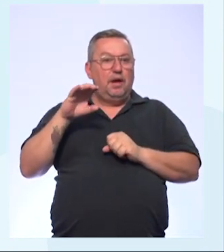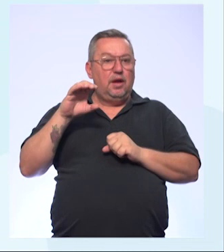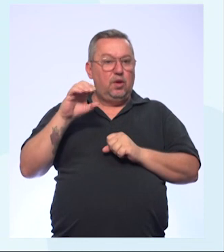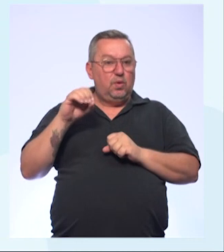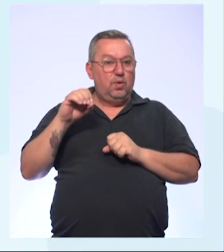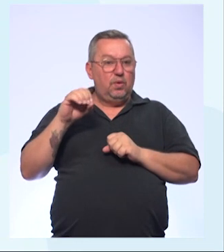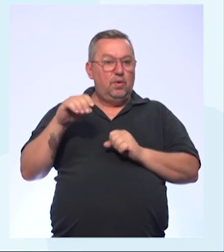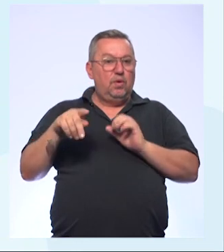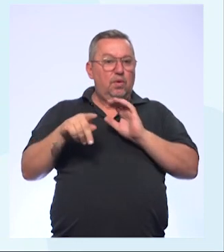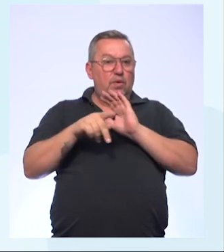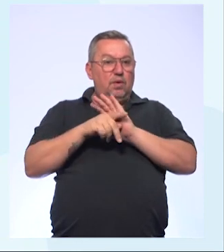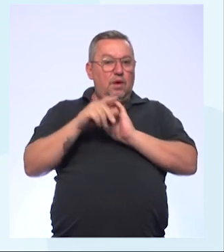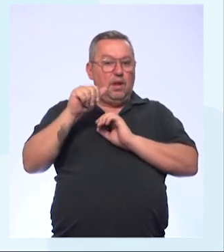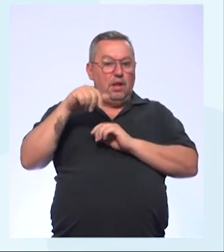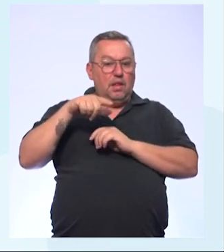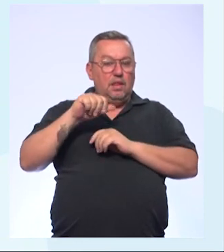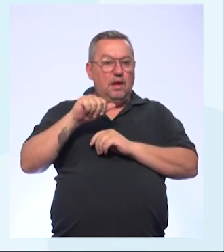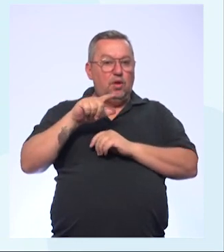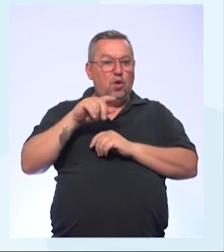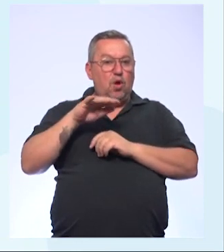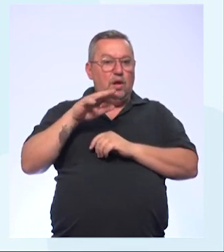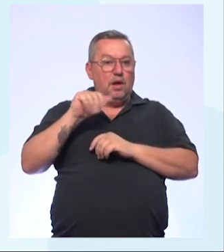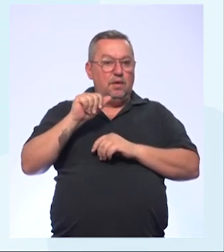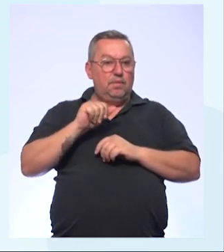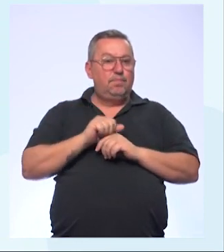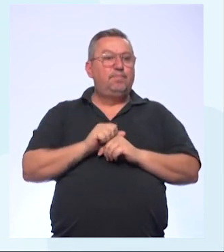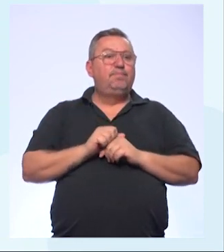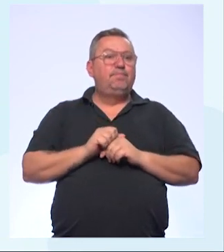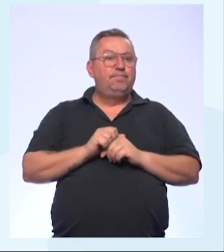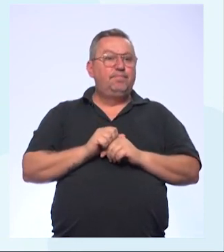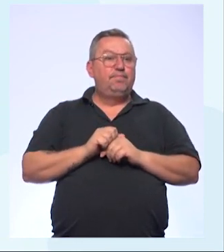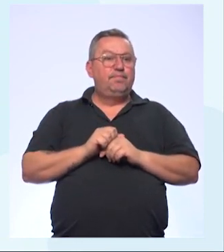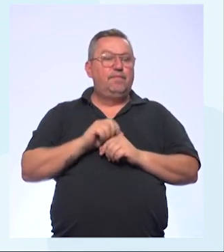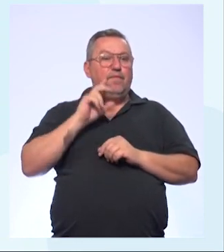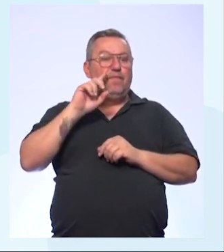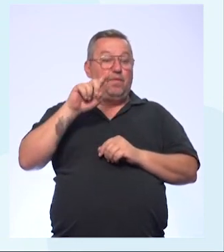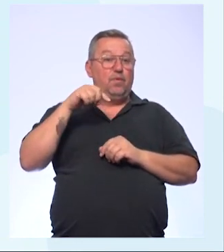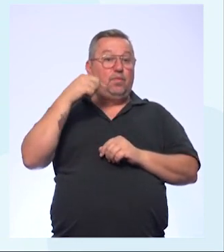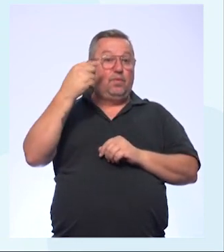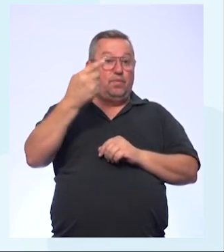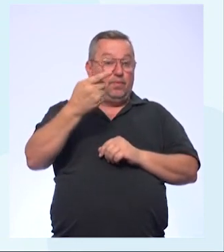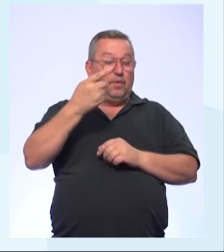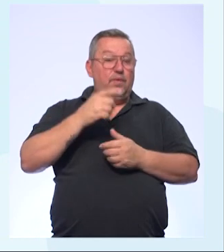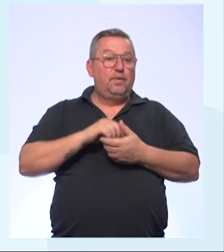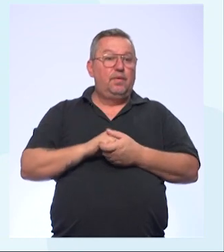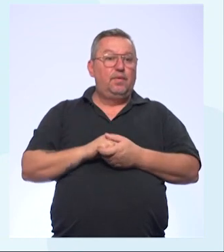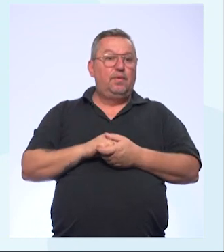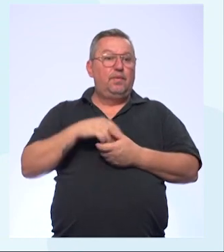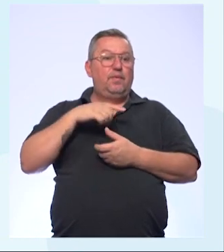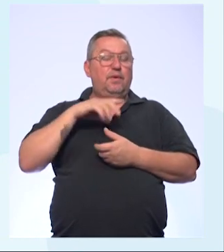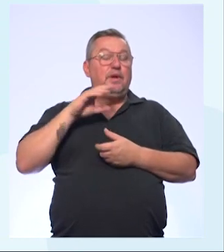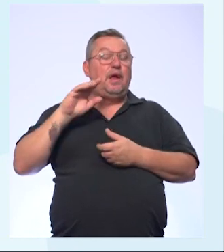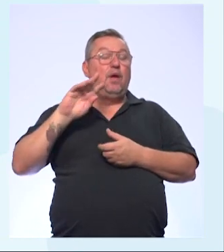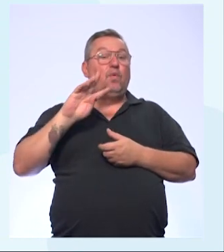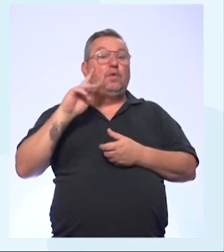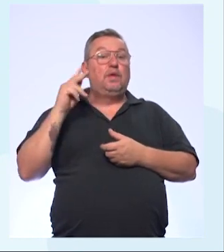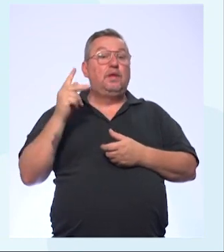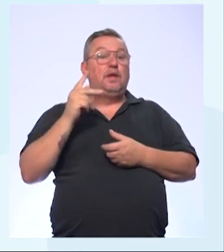território da Anatólia. Anatólia, está bem? Vamos para o próximo povo, que são os